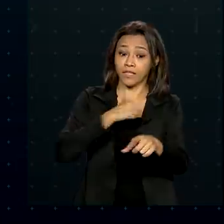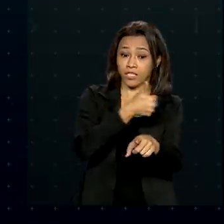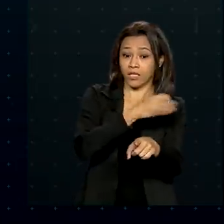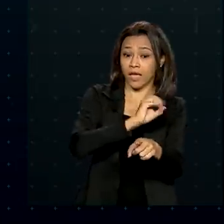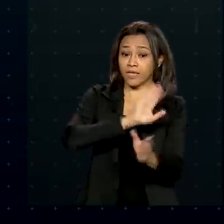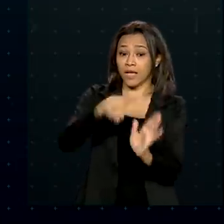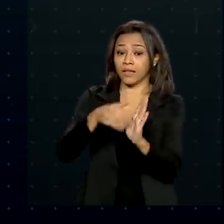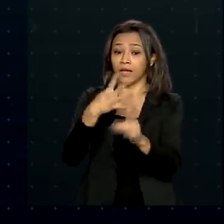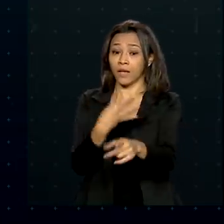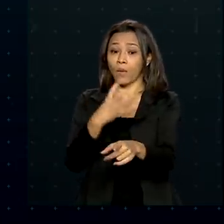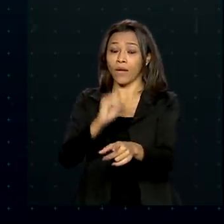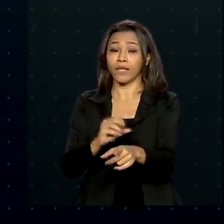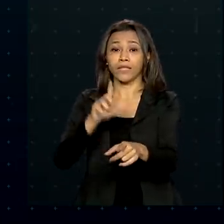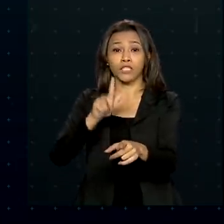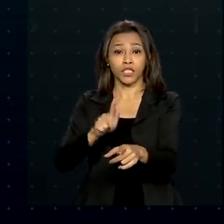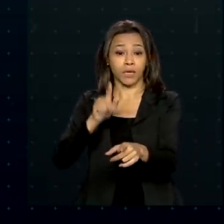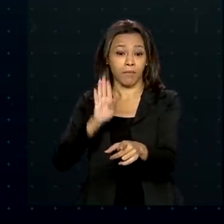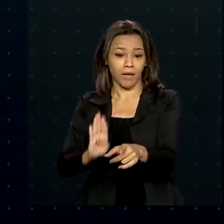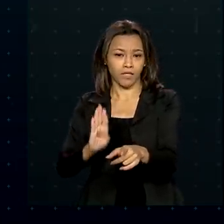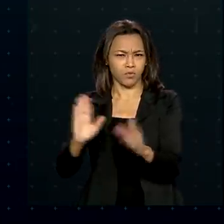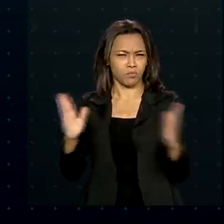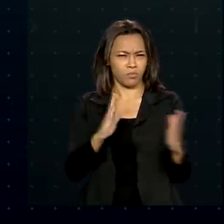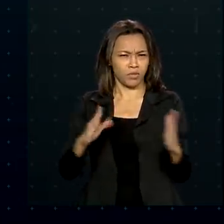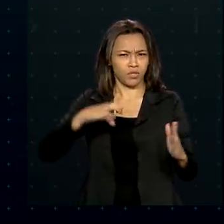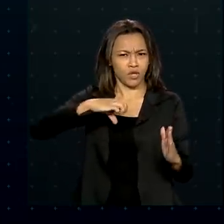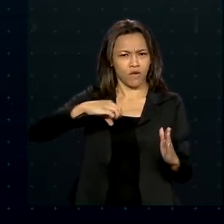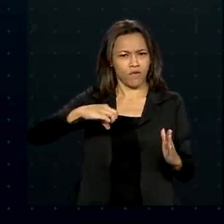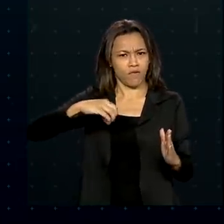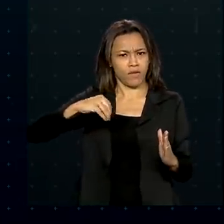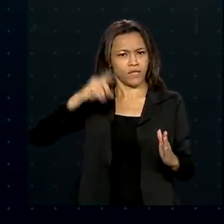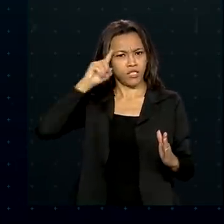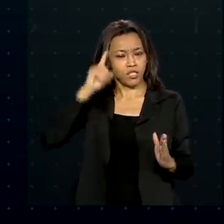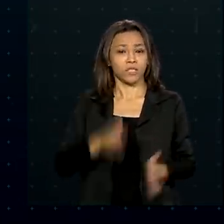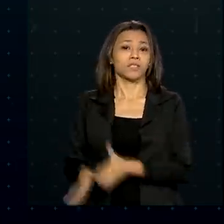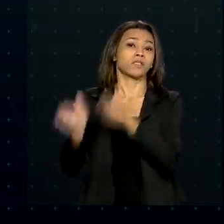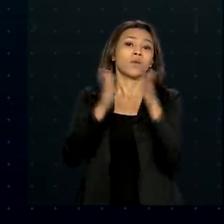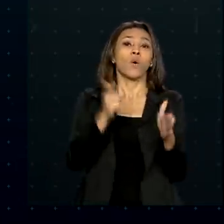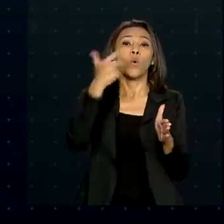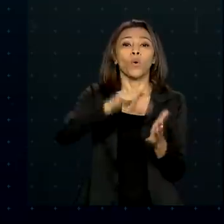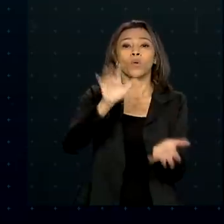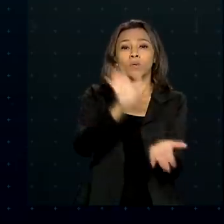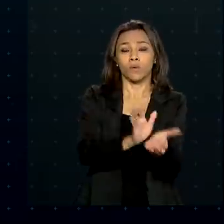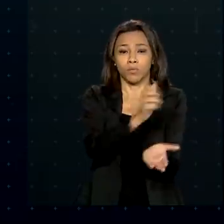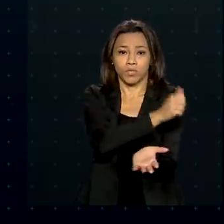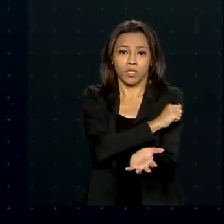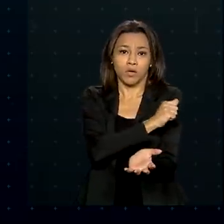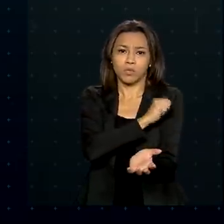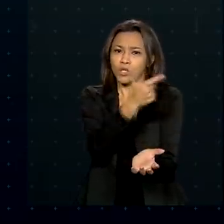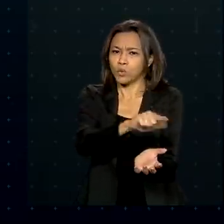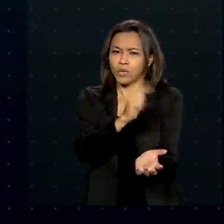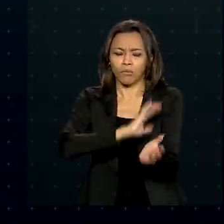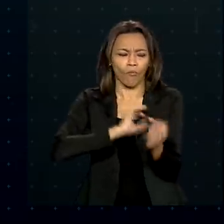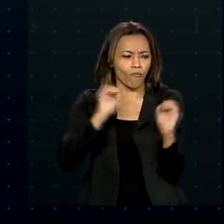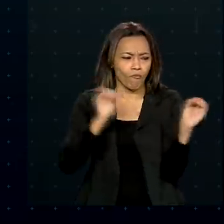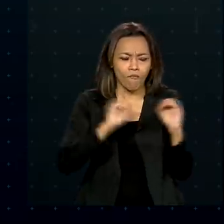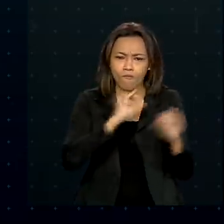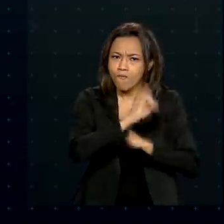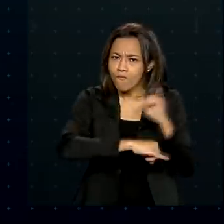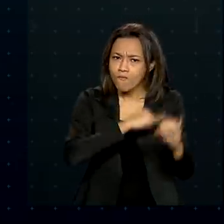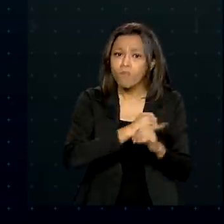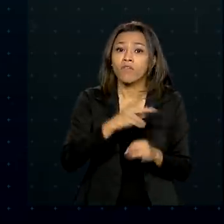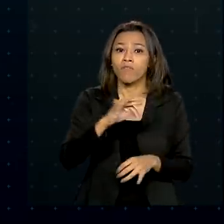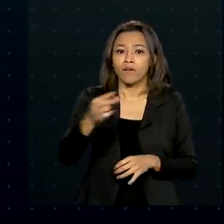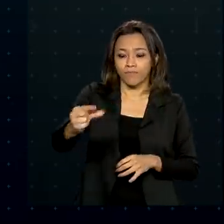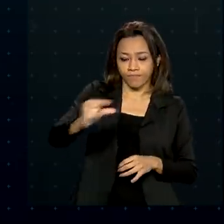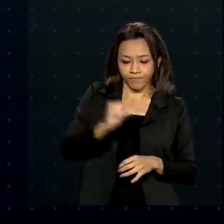validade de 90 dias. Já os alunos sem nenhuma conectividade devem receber pacotes de dados em chips pré